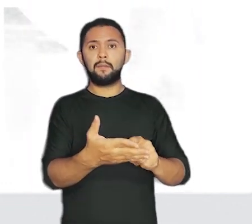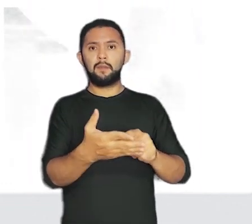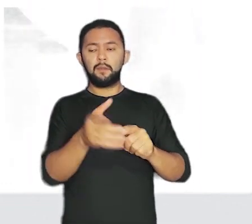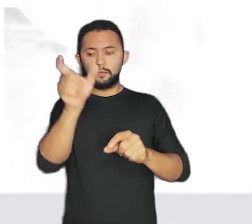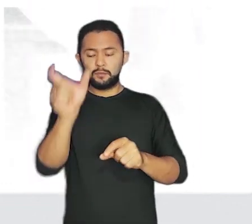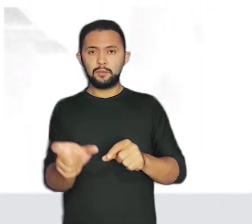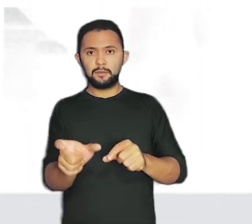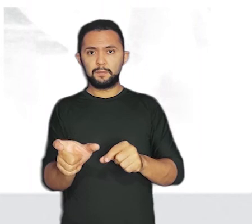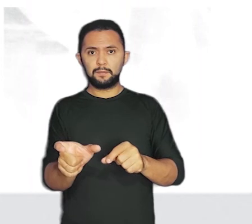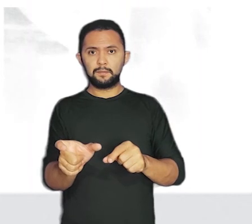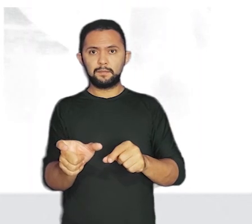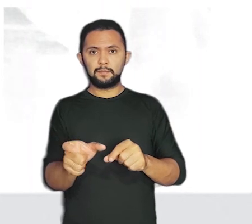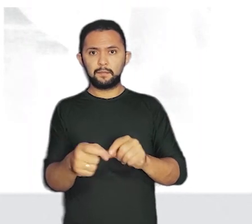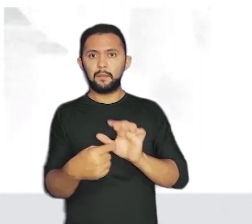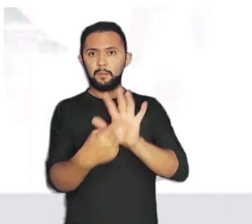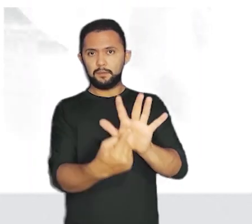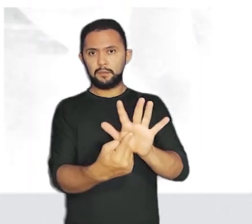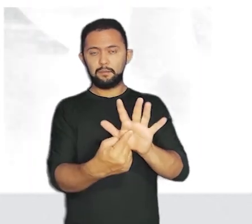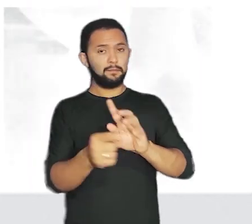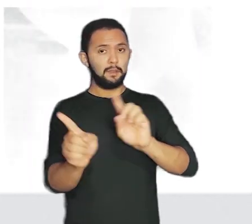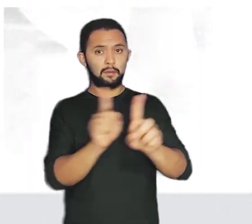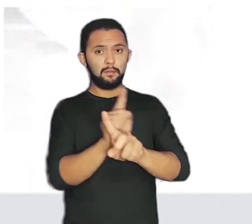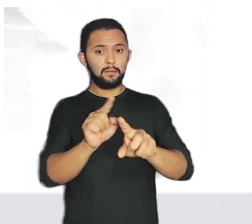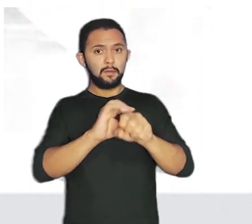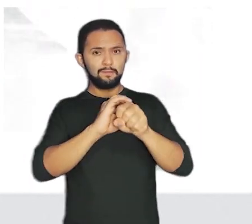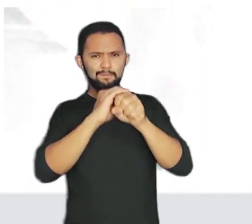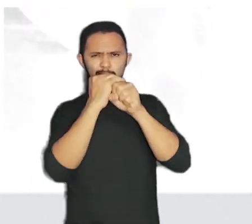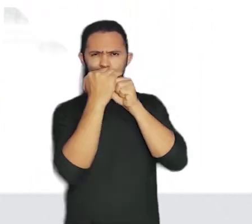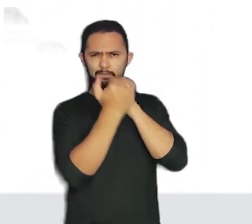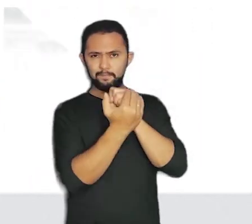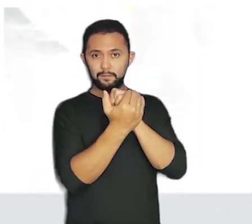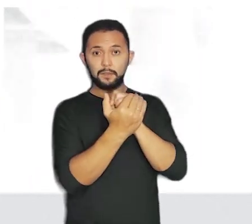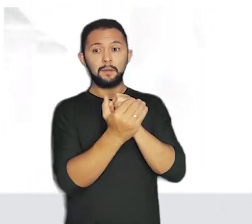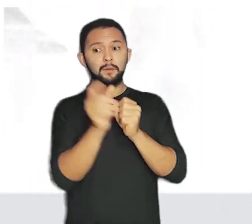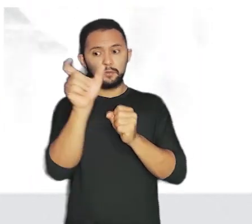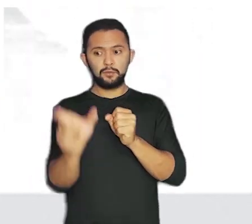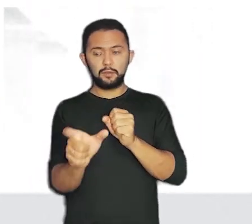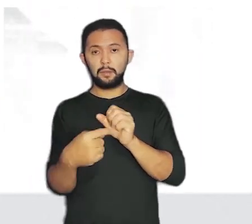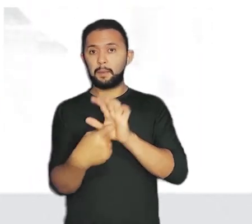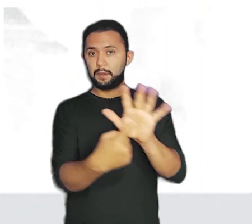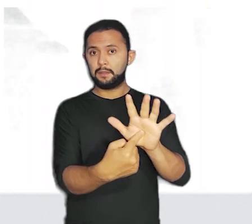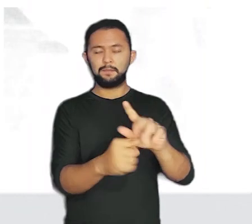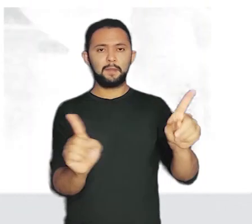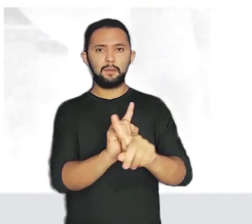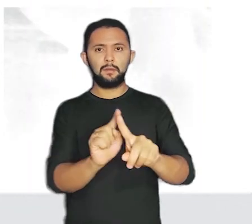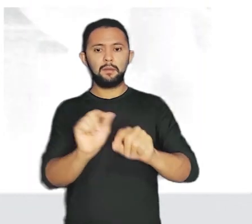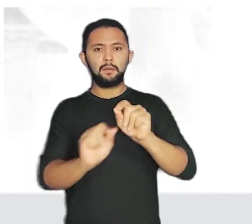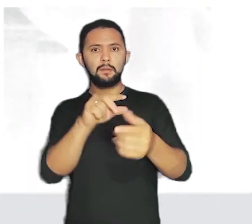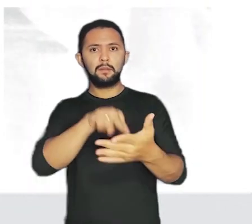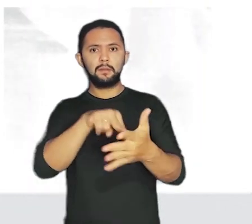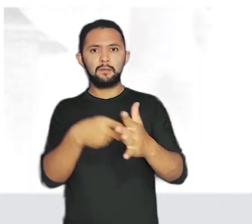explícita? Não, ele não apareceu. Ele está oculto, ele está escondido. Então, quando o sujeito ele não aparece, tá? Ele